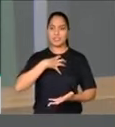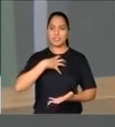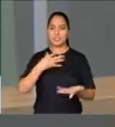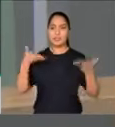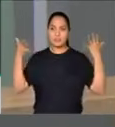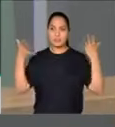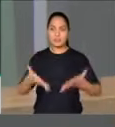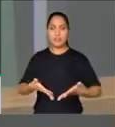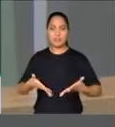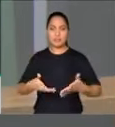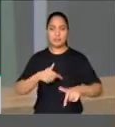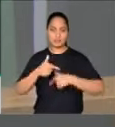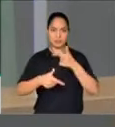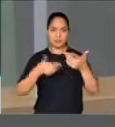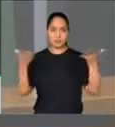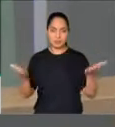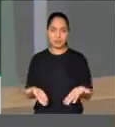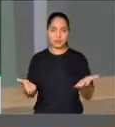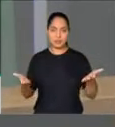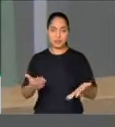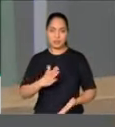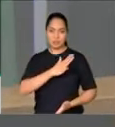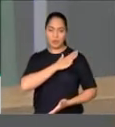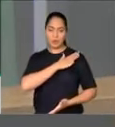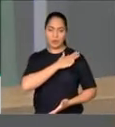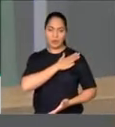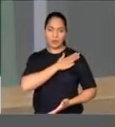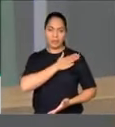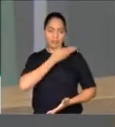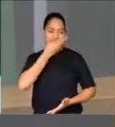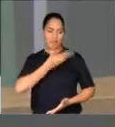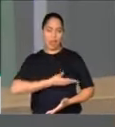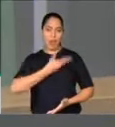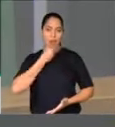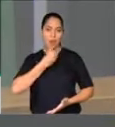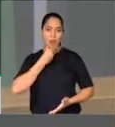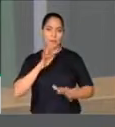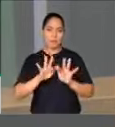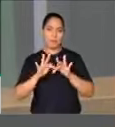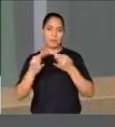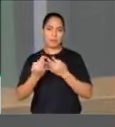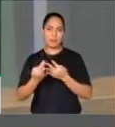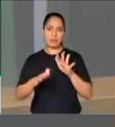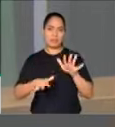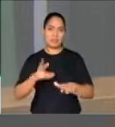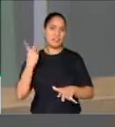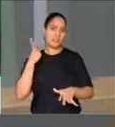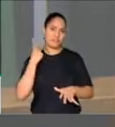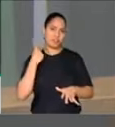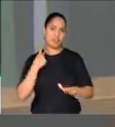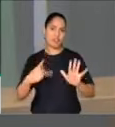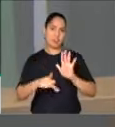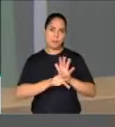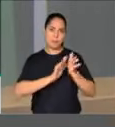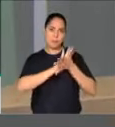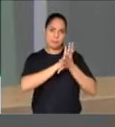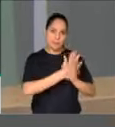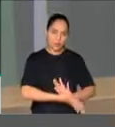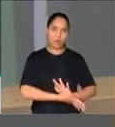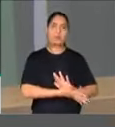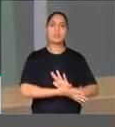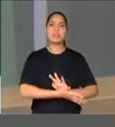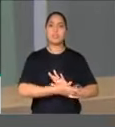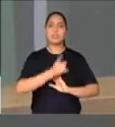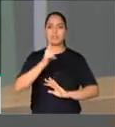dessa atividade de hoje. Ele, que é um homem, assim como minha família toda, muito vítima de preconceito, de uma